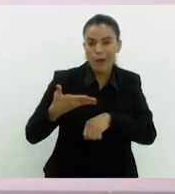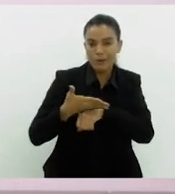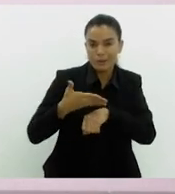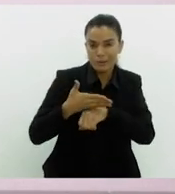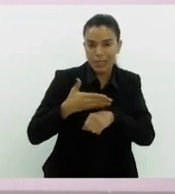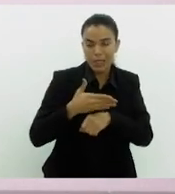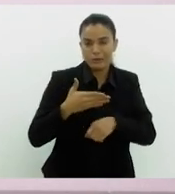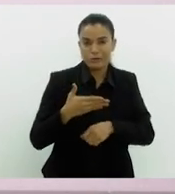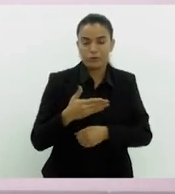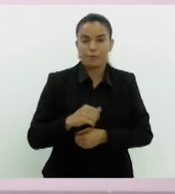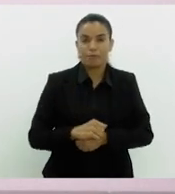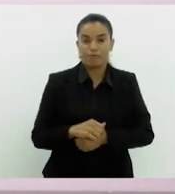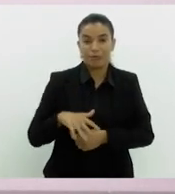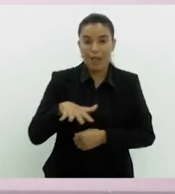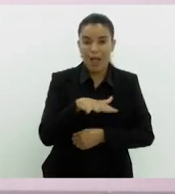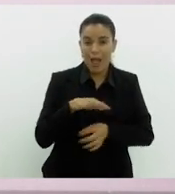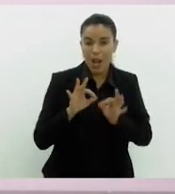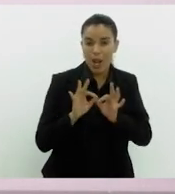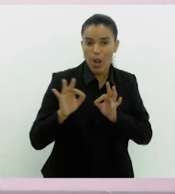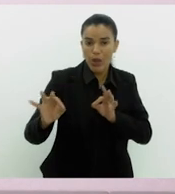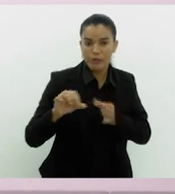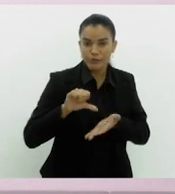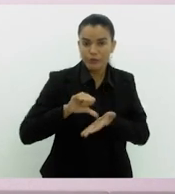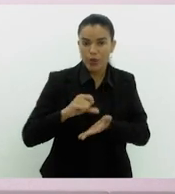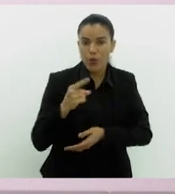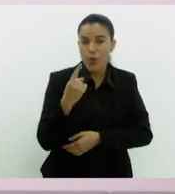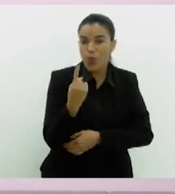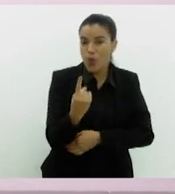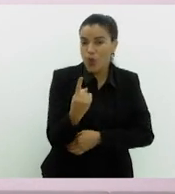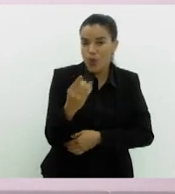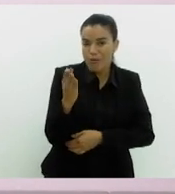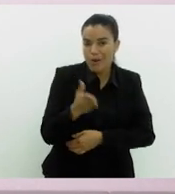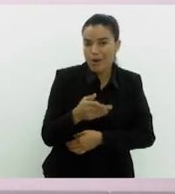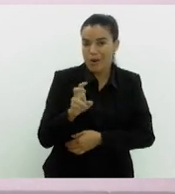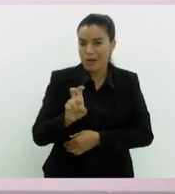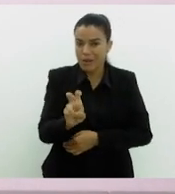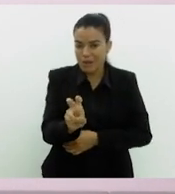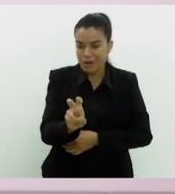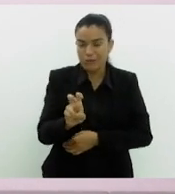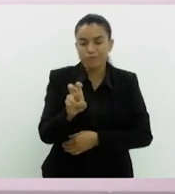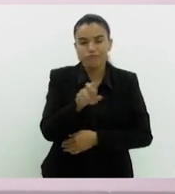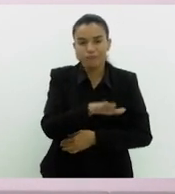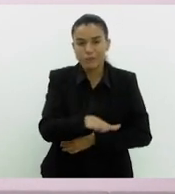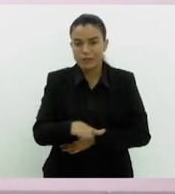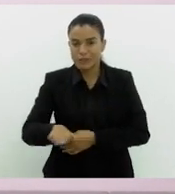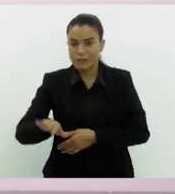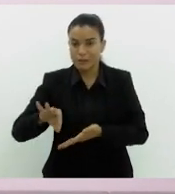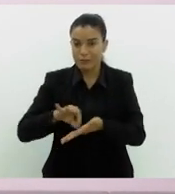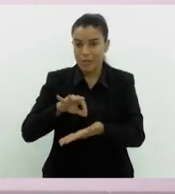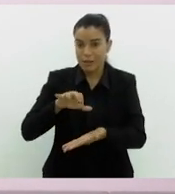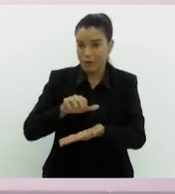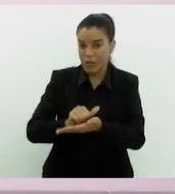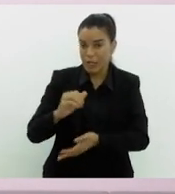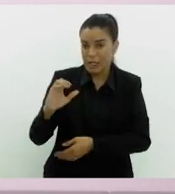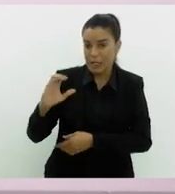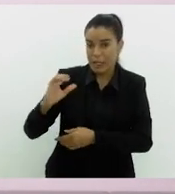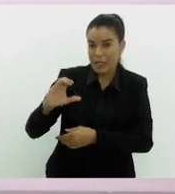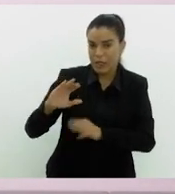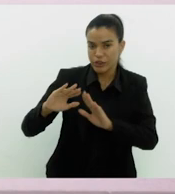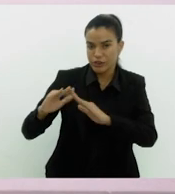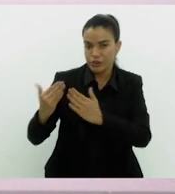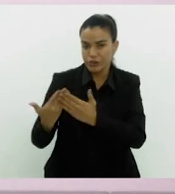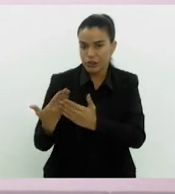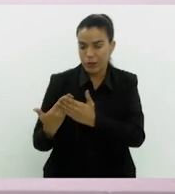gente tem, na região metropolitana, menos de um quinto das nossas crianças matriculadas em creches. Então, a gente está pensando